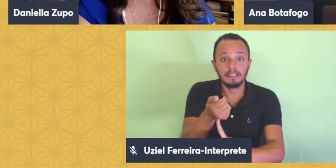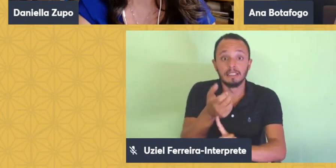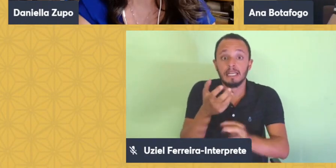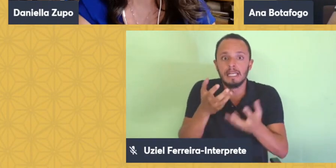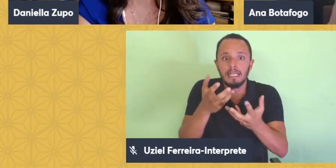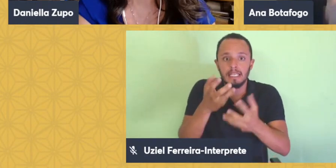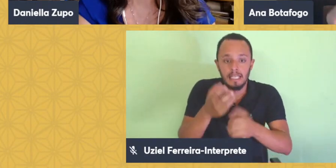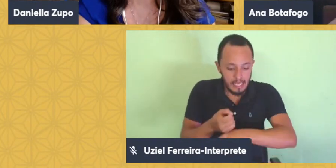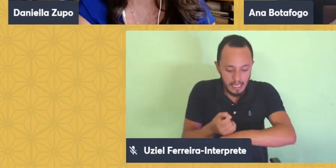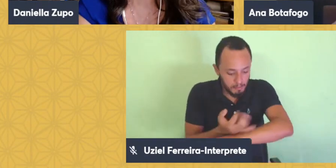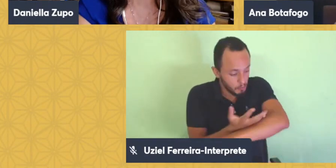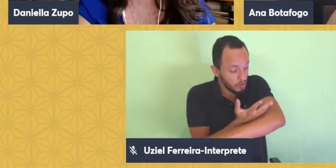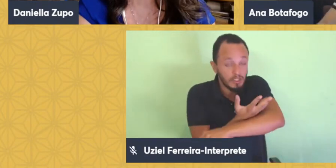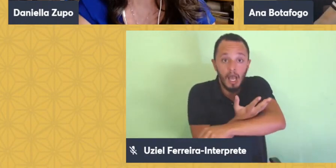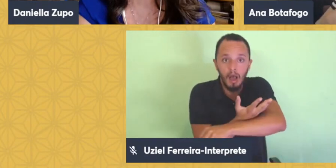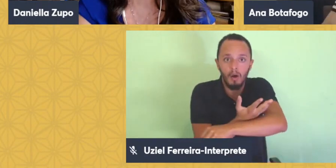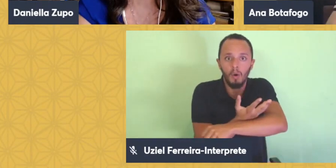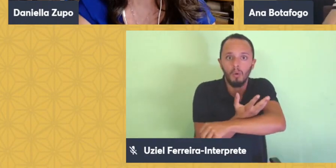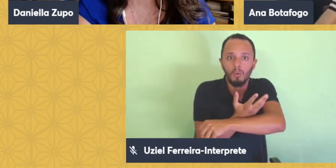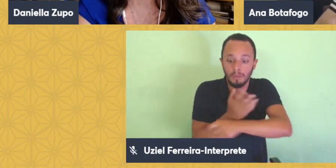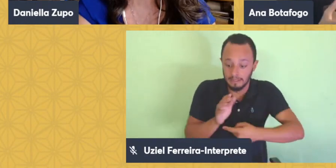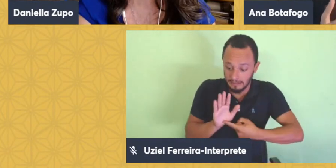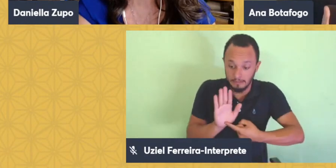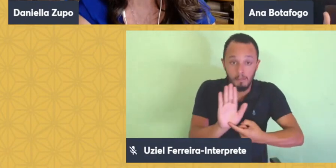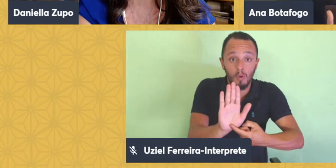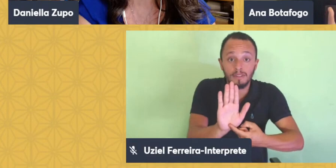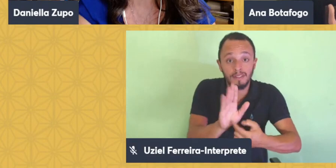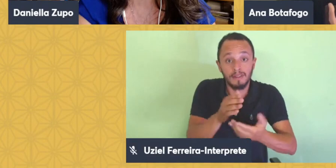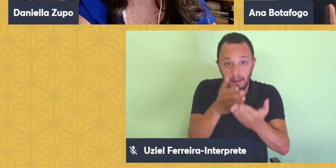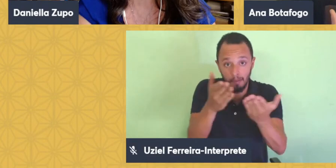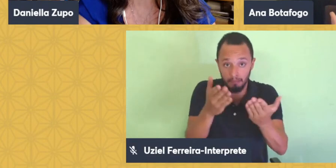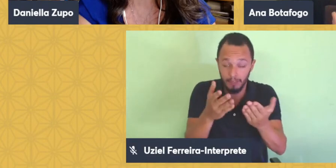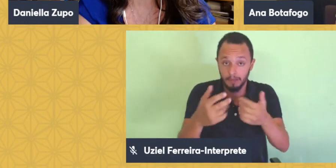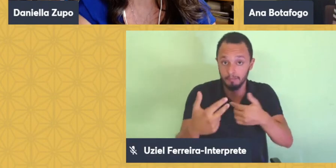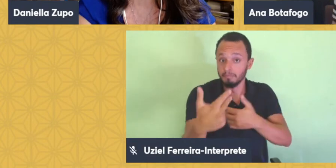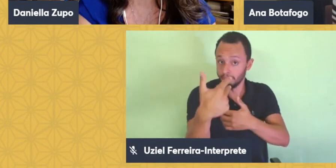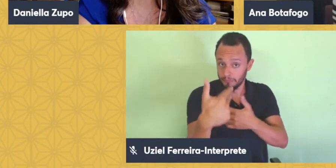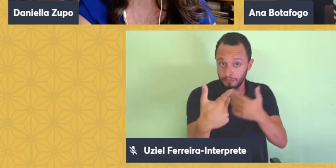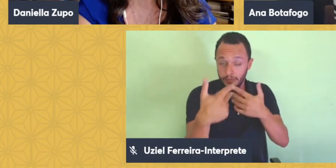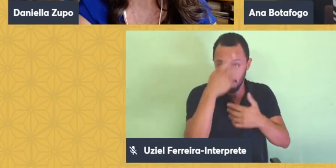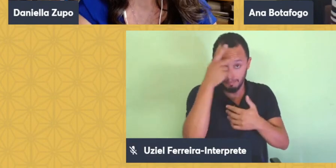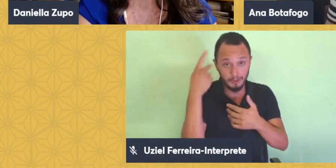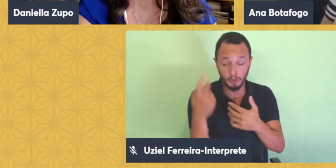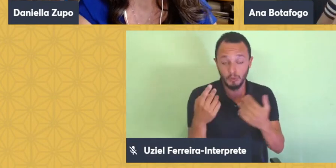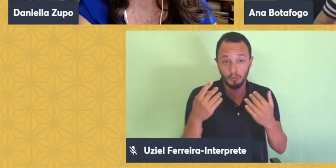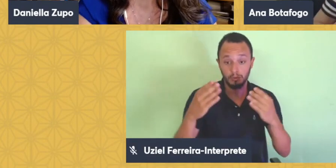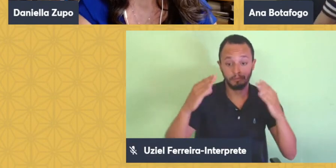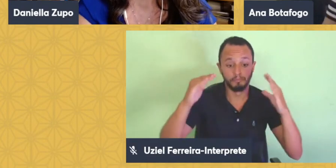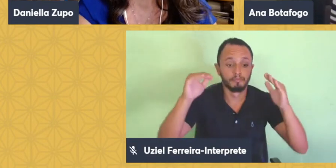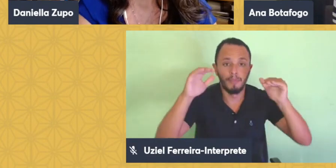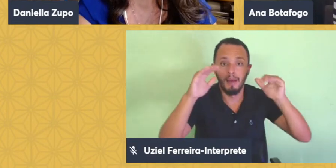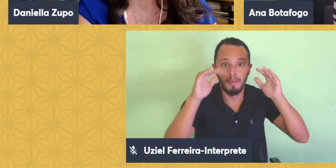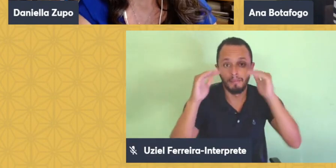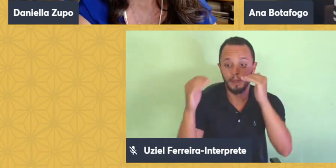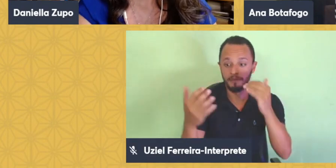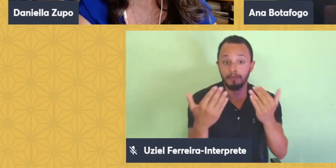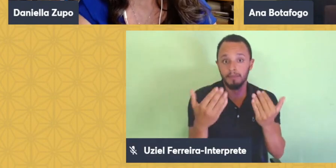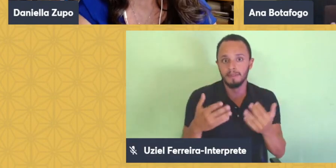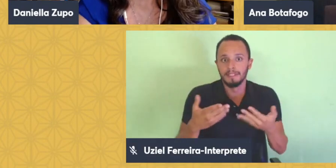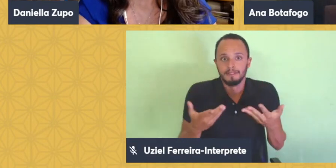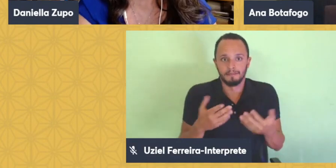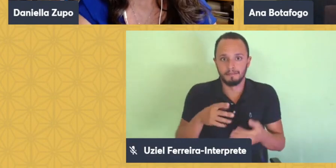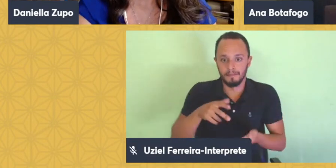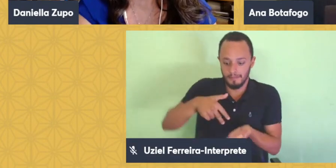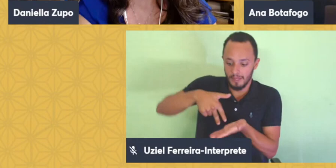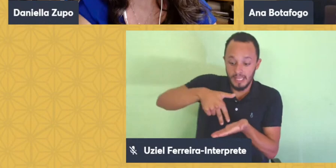um sentimento para o público Então já tem esse essa relação esse corpo está sempre querendo